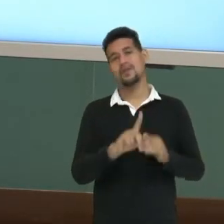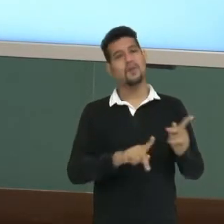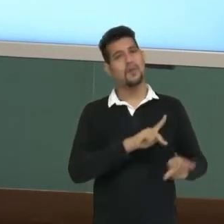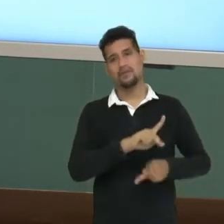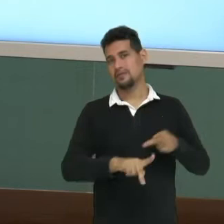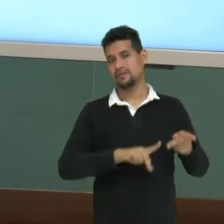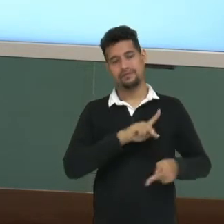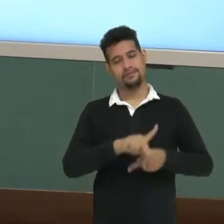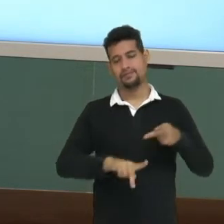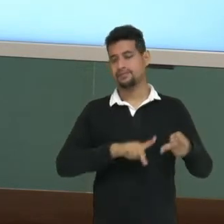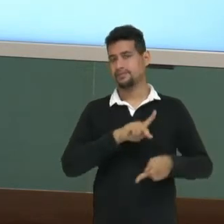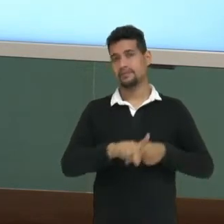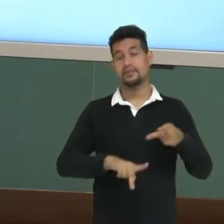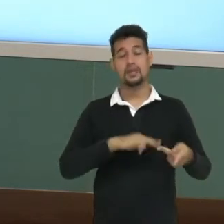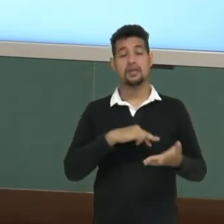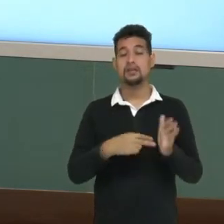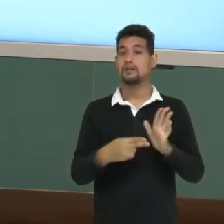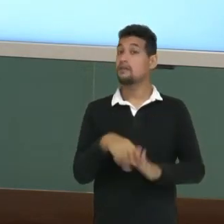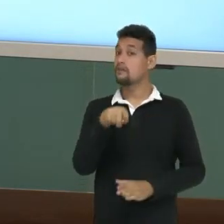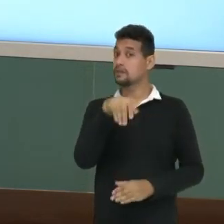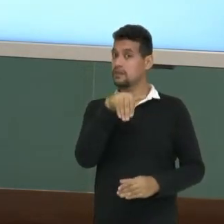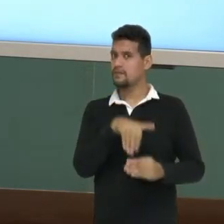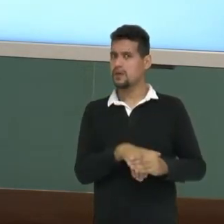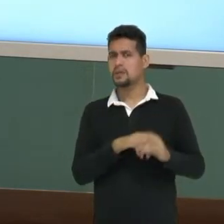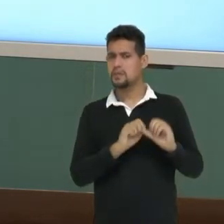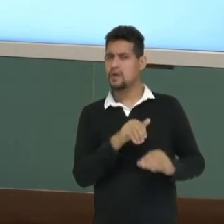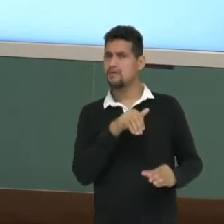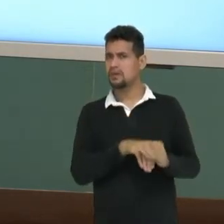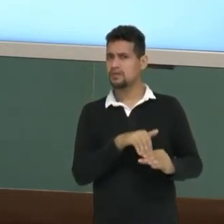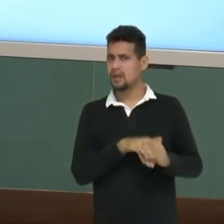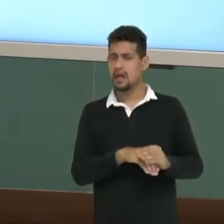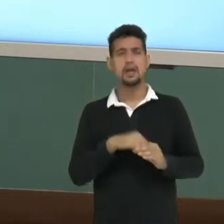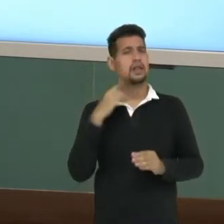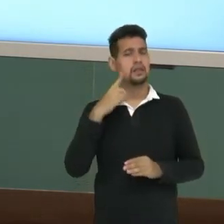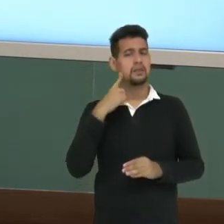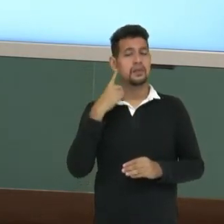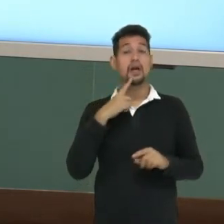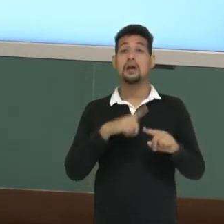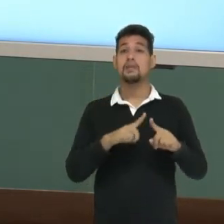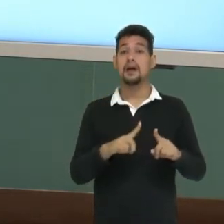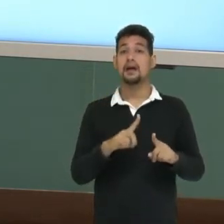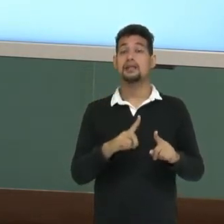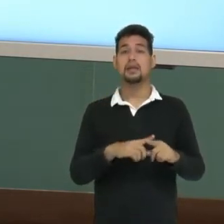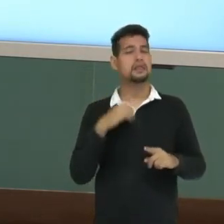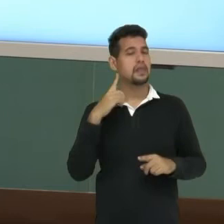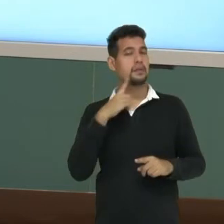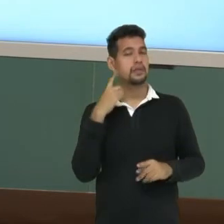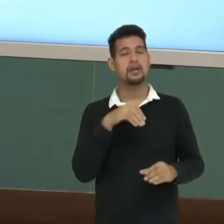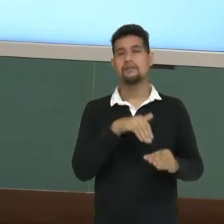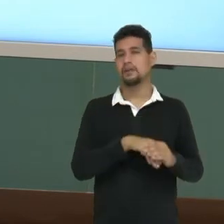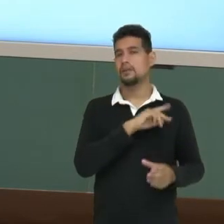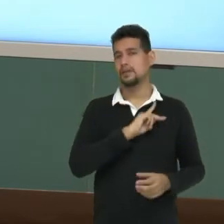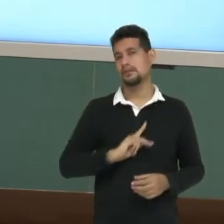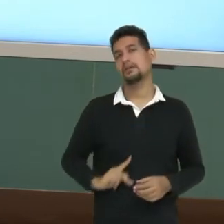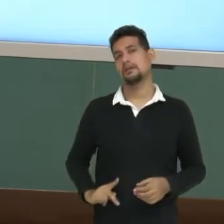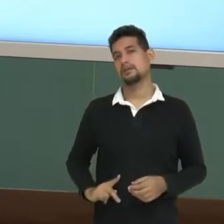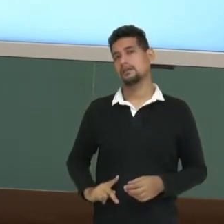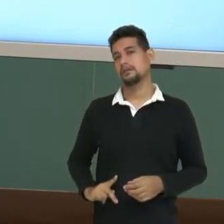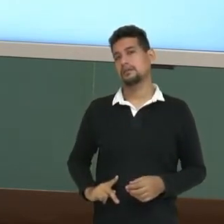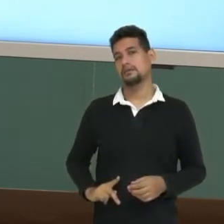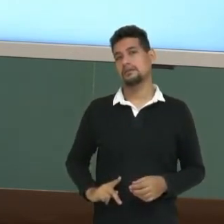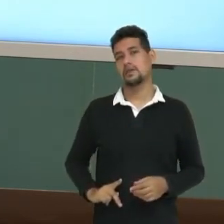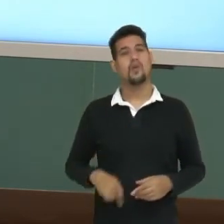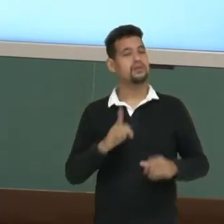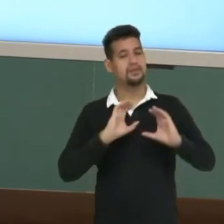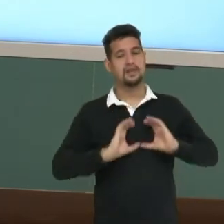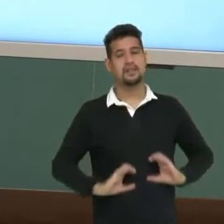povo. Então, a votação, você vota, podia até votar para o deputado, mas era o deputado que ia votar no presidente. Você, um cidadão,